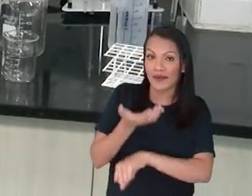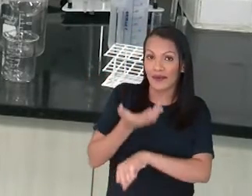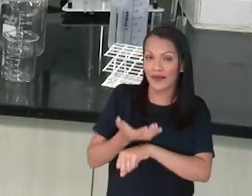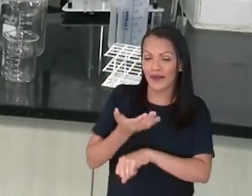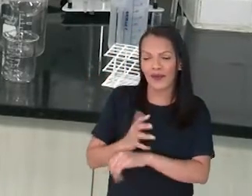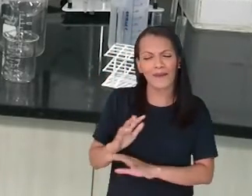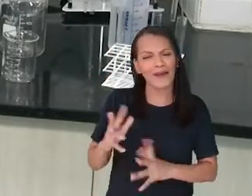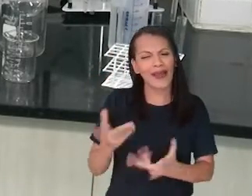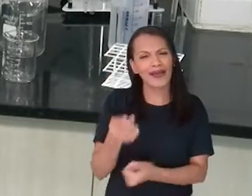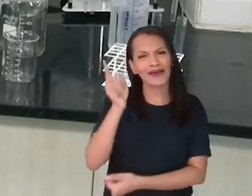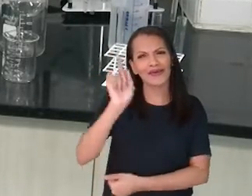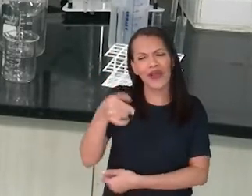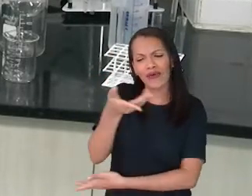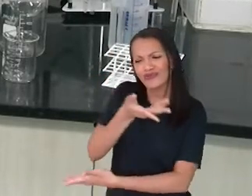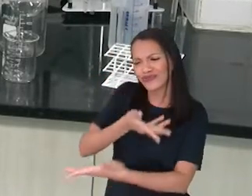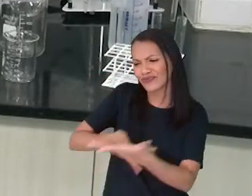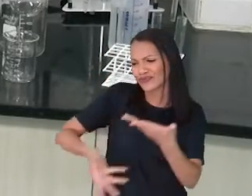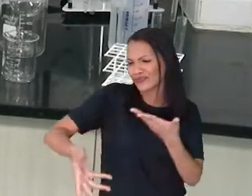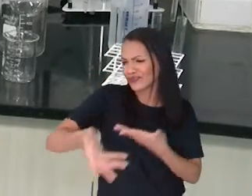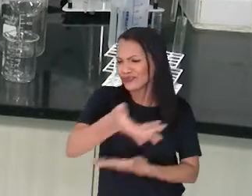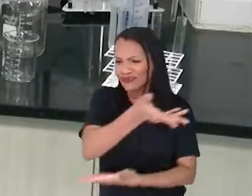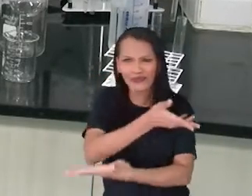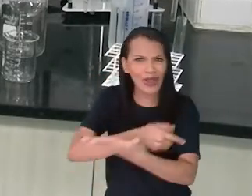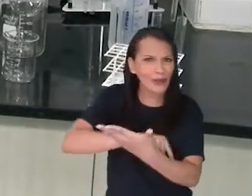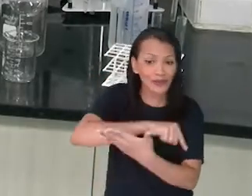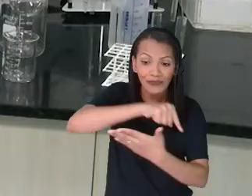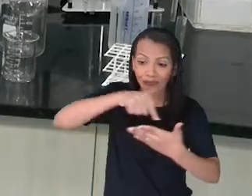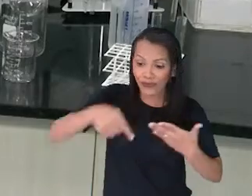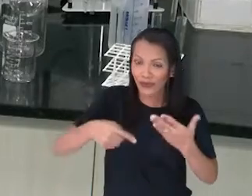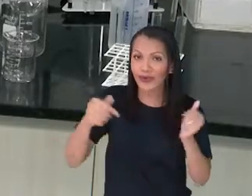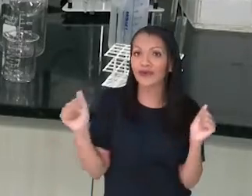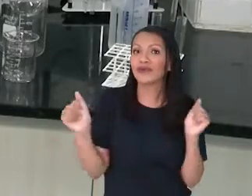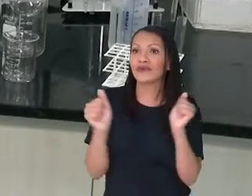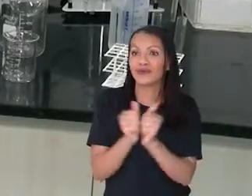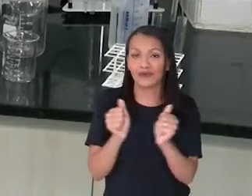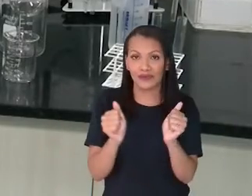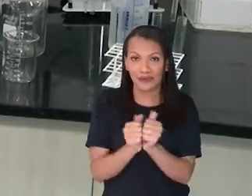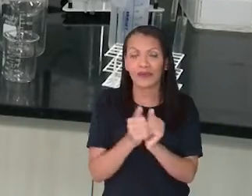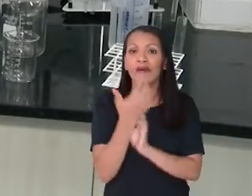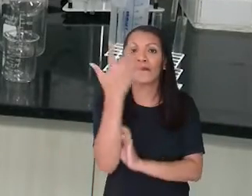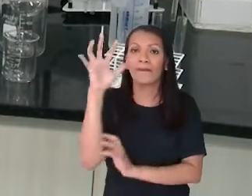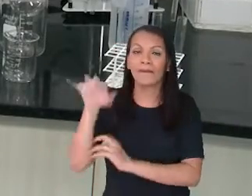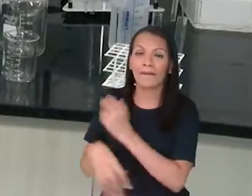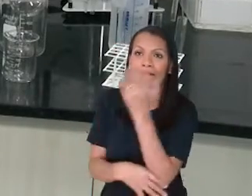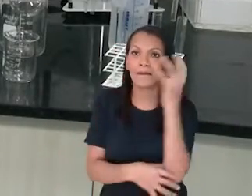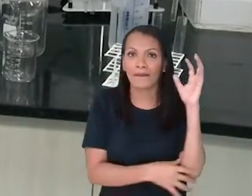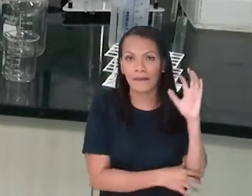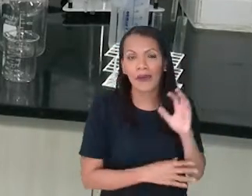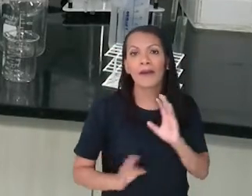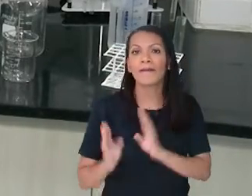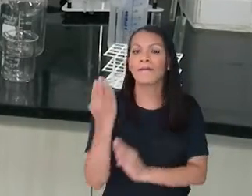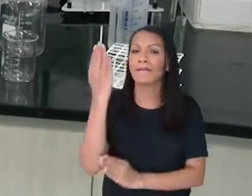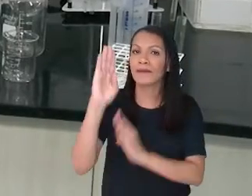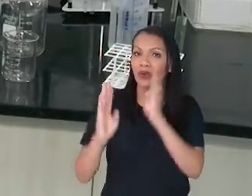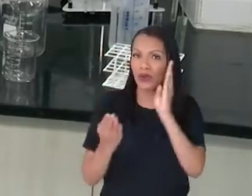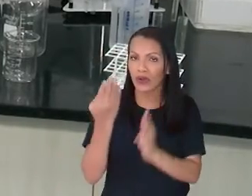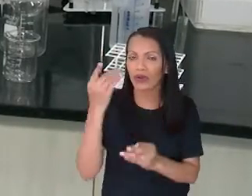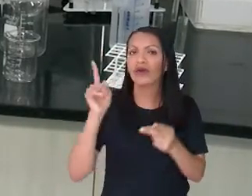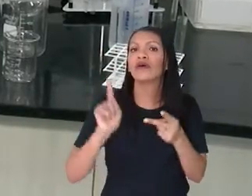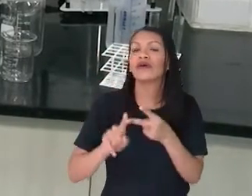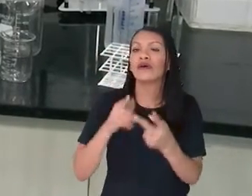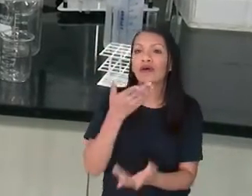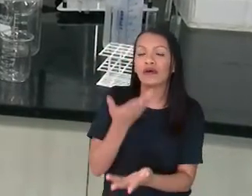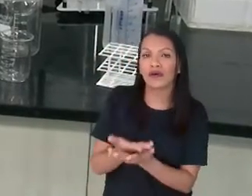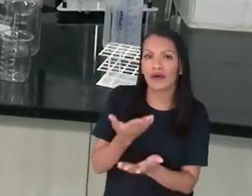ela envolve um conjunto de outras. Então, em ciências da natureza, a gente estuda biologia, a gente